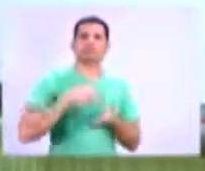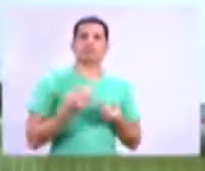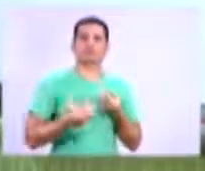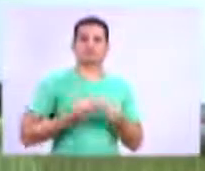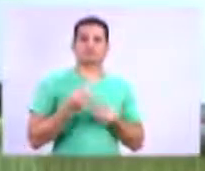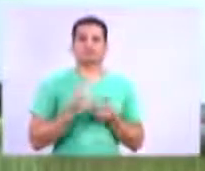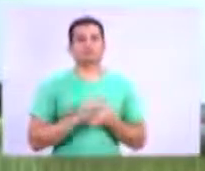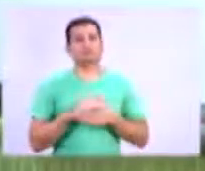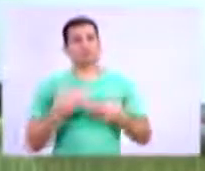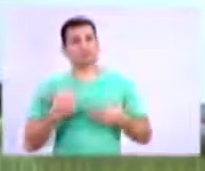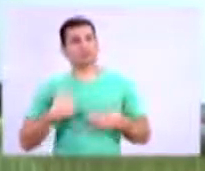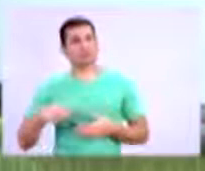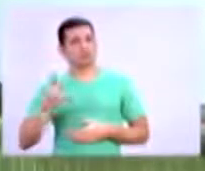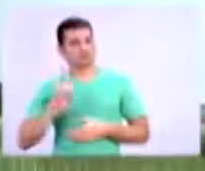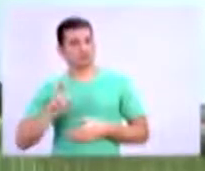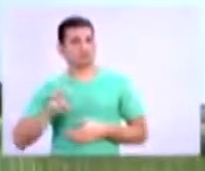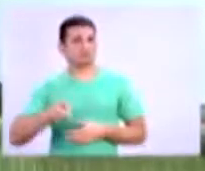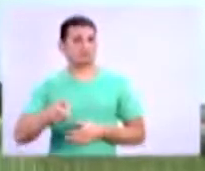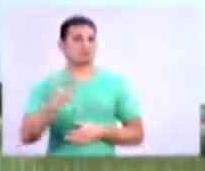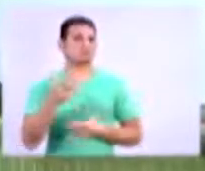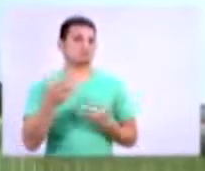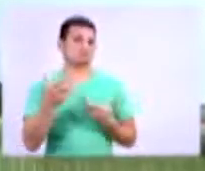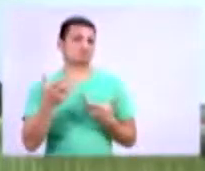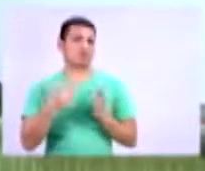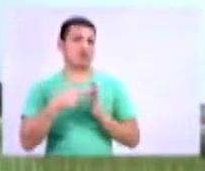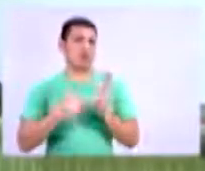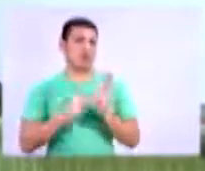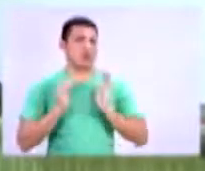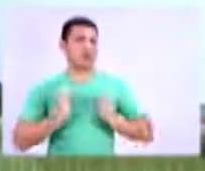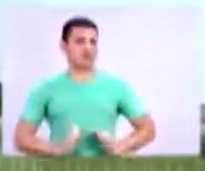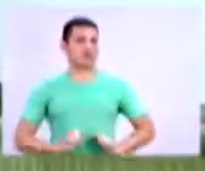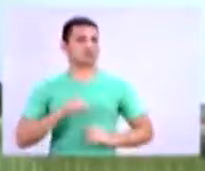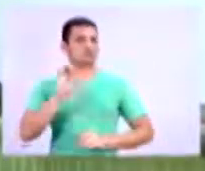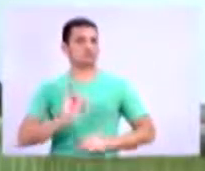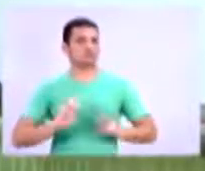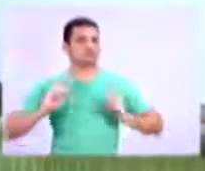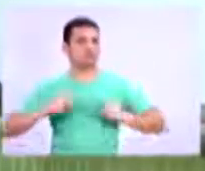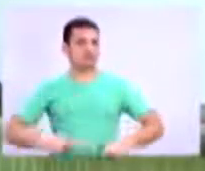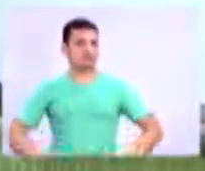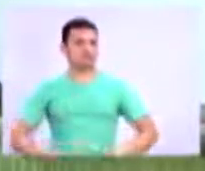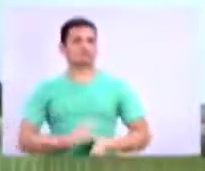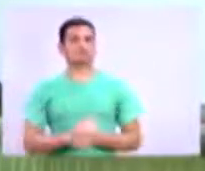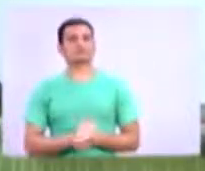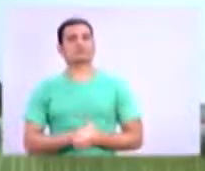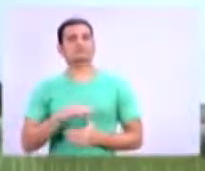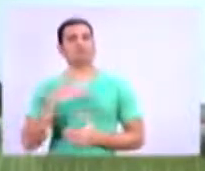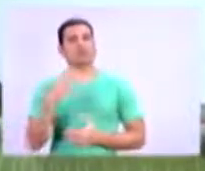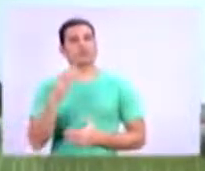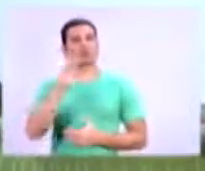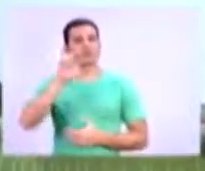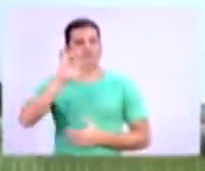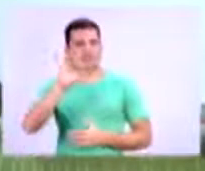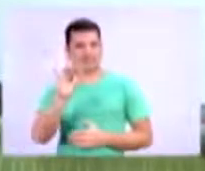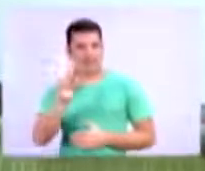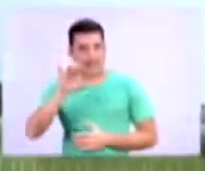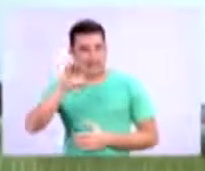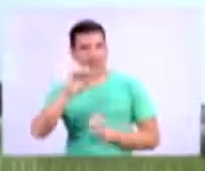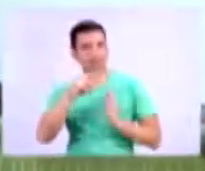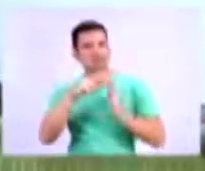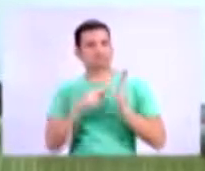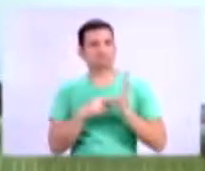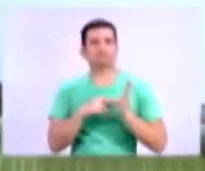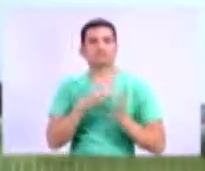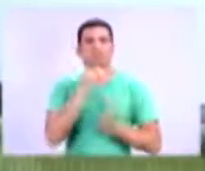sempre utilizo esse critério da ética dos direitos humanos, né? Então, eu coloco que o critério, quando eu